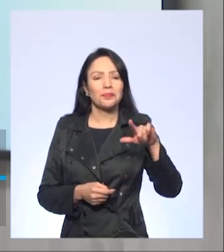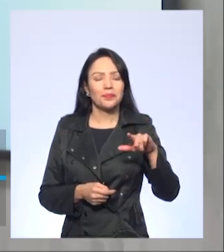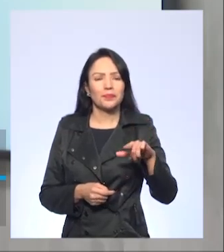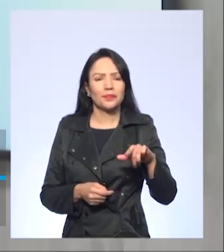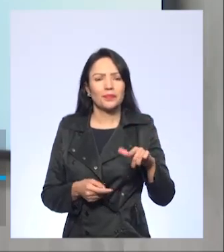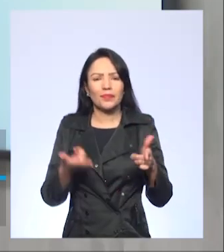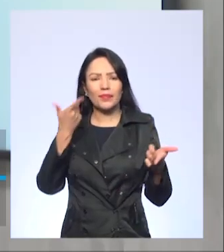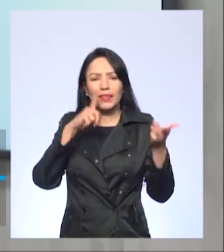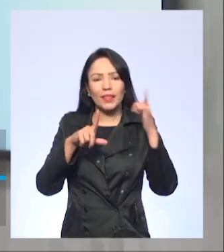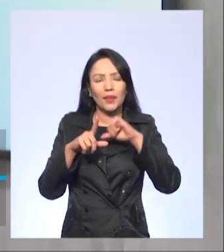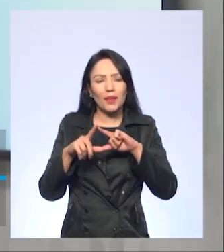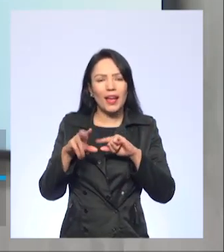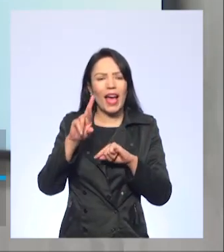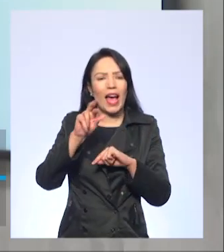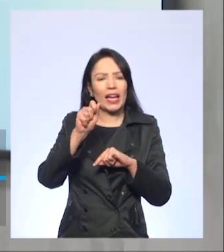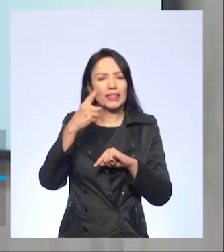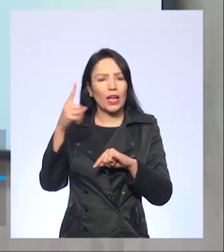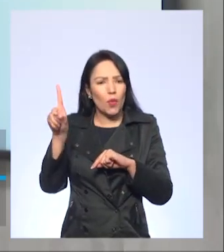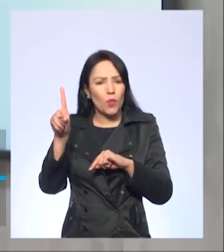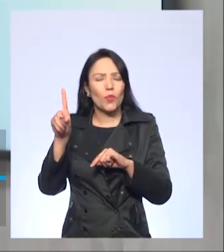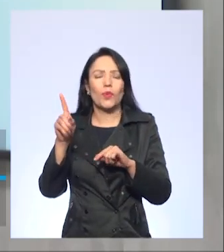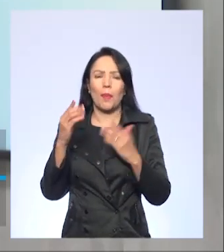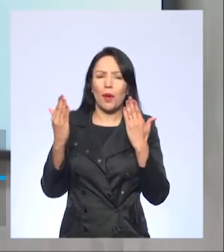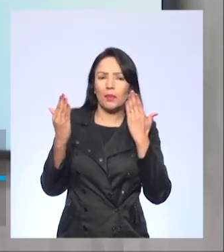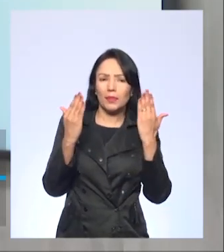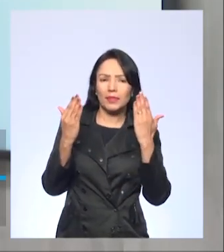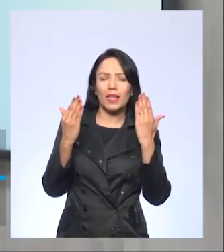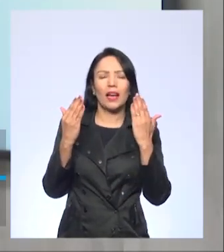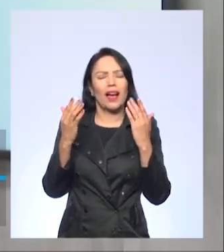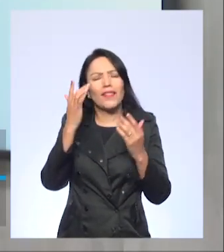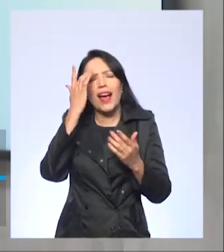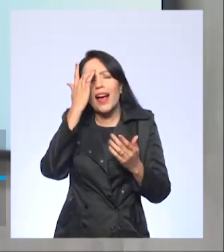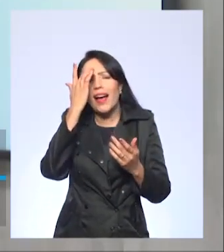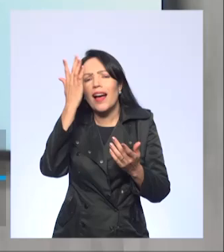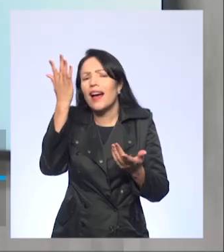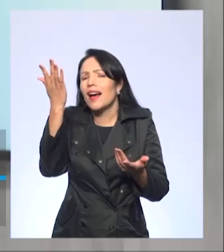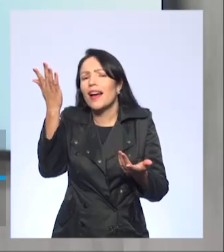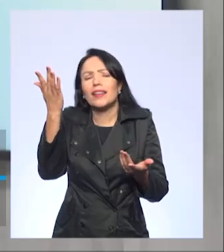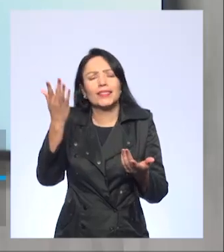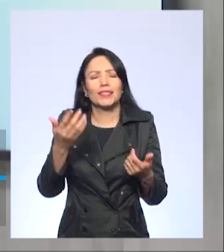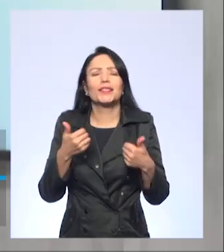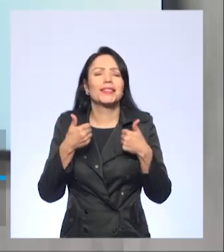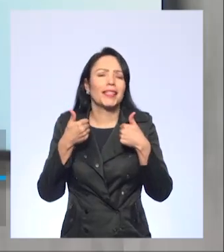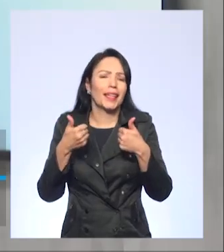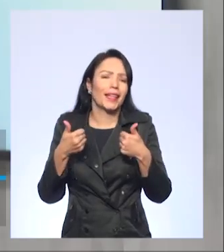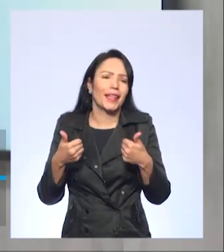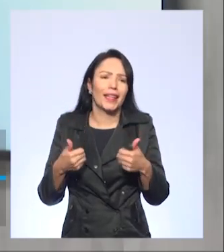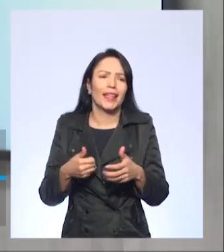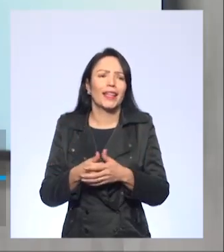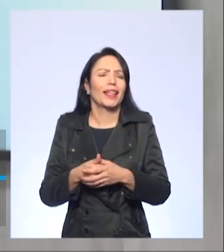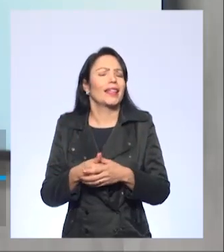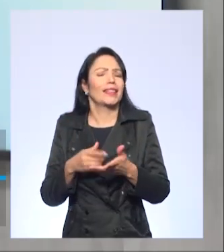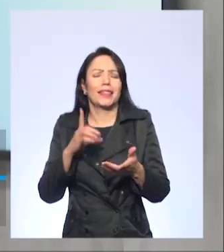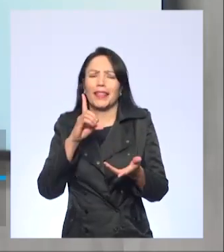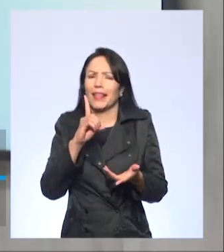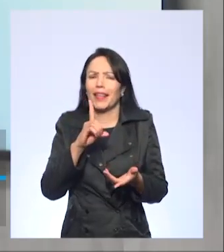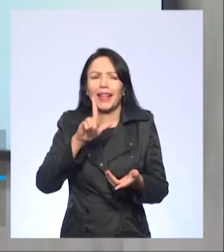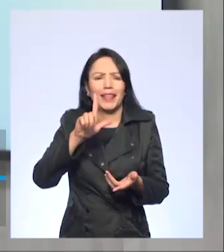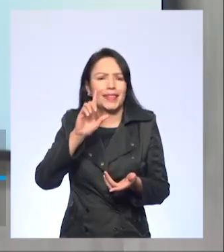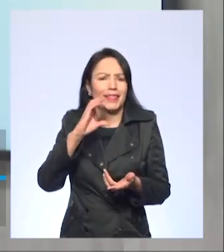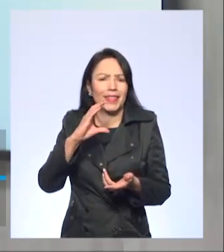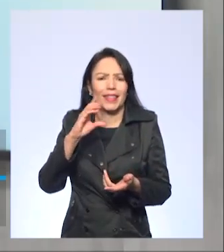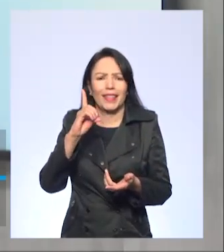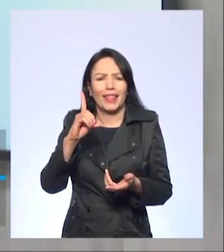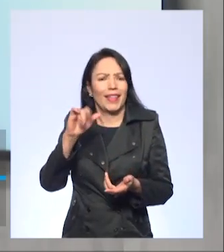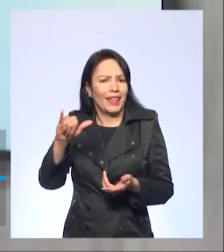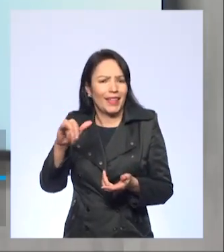Resolver essa por razão e proporção é mais fácil, né? Sim! Isso aí, Adriele, você deitou! A sua